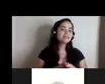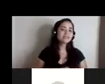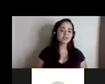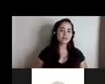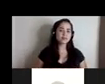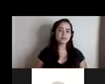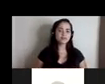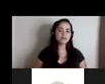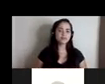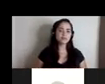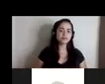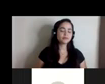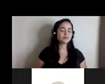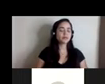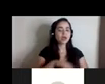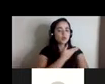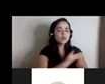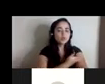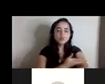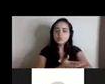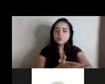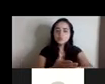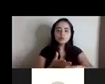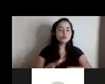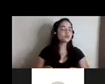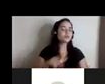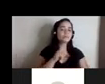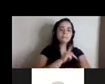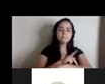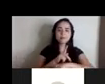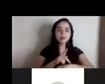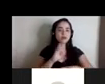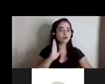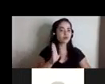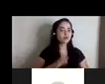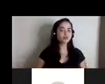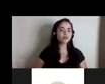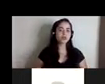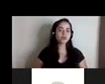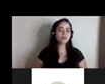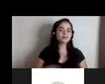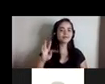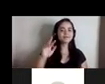é da tradição, da tradição pedagógica tradicional.